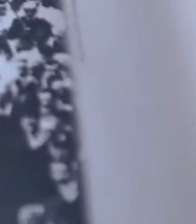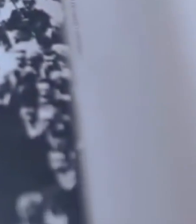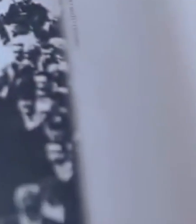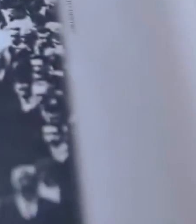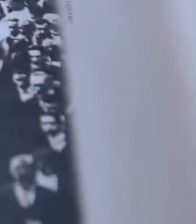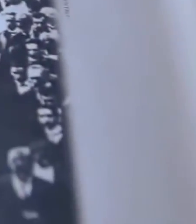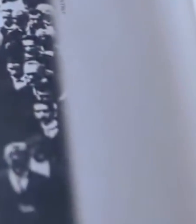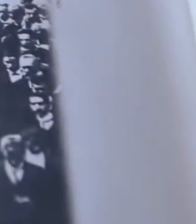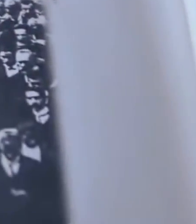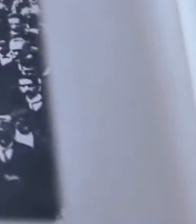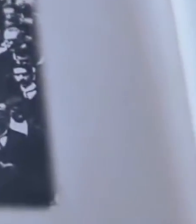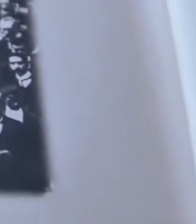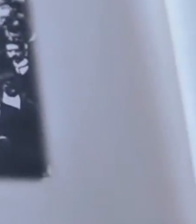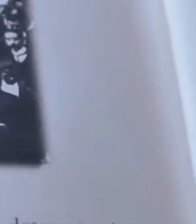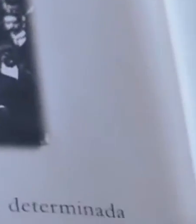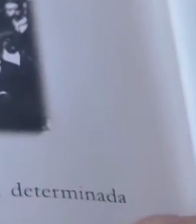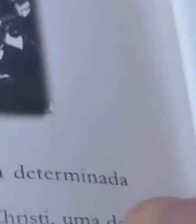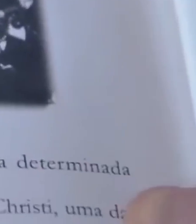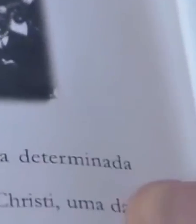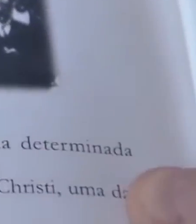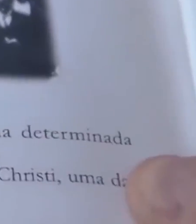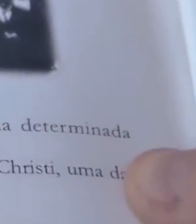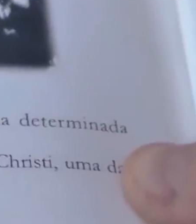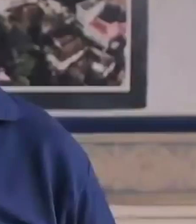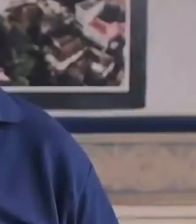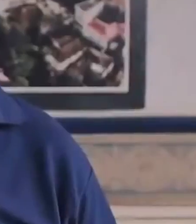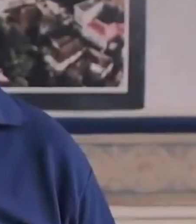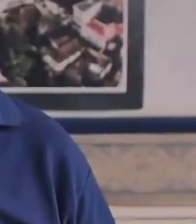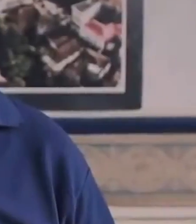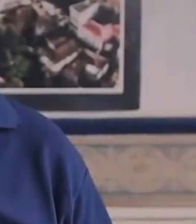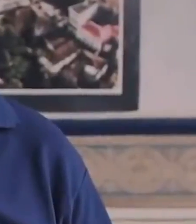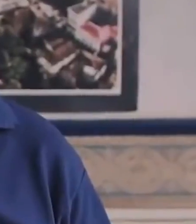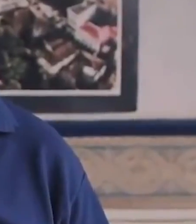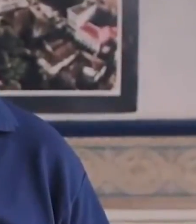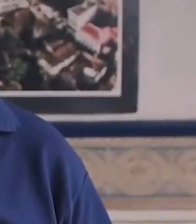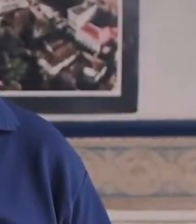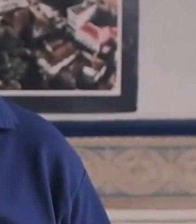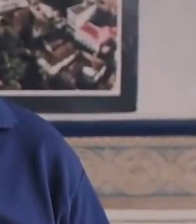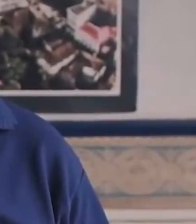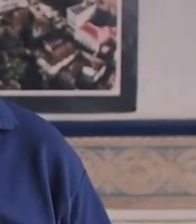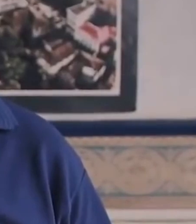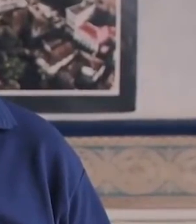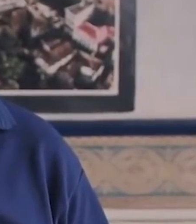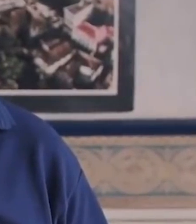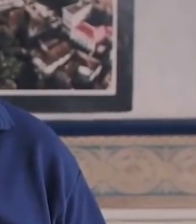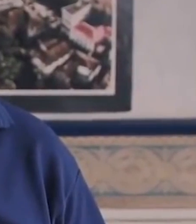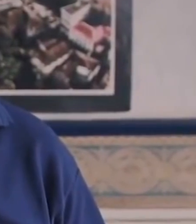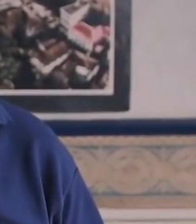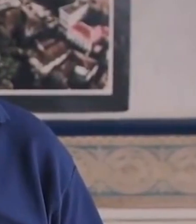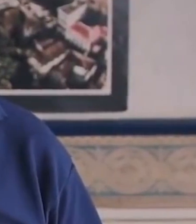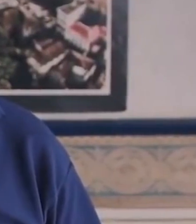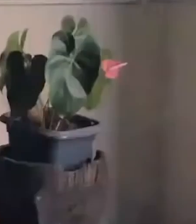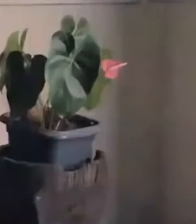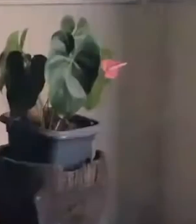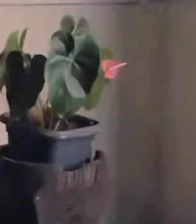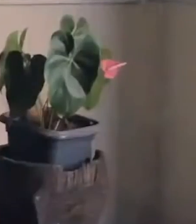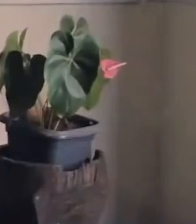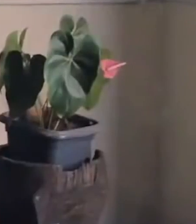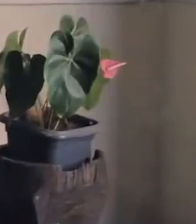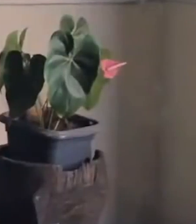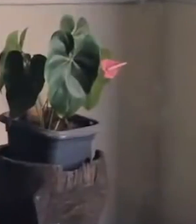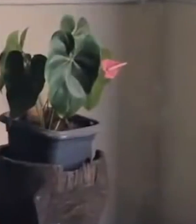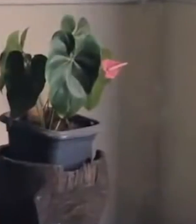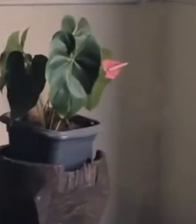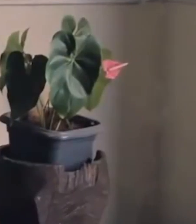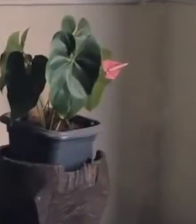para a casa do juiz, que na época, com certeza, foi um maior escândalo que aconteceu. E